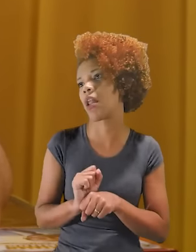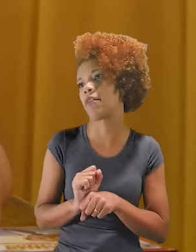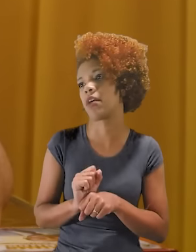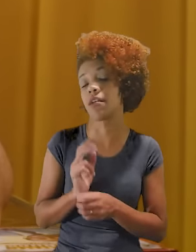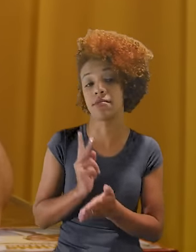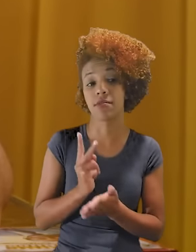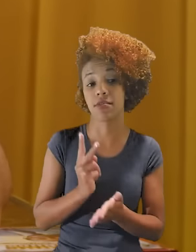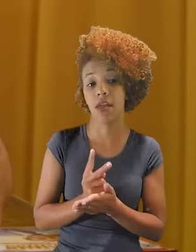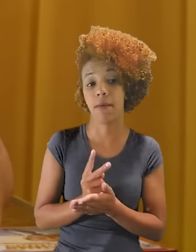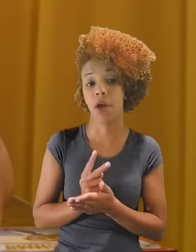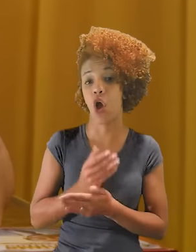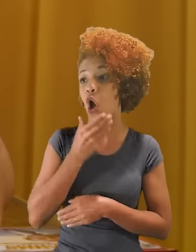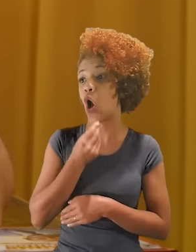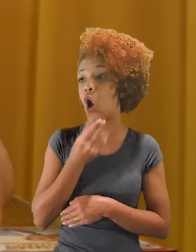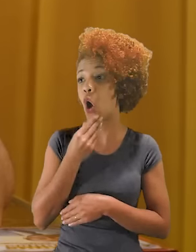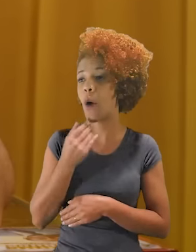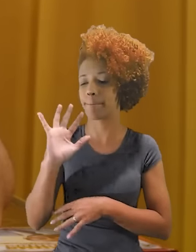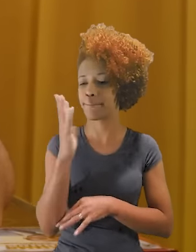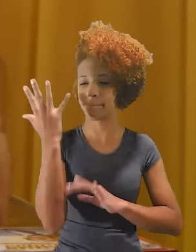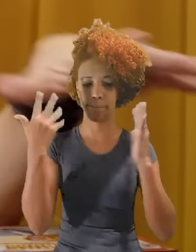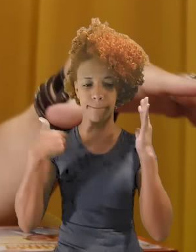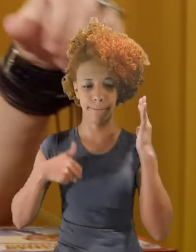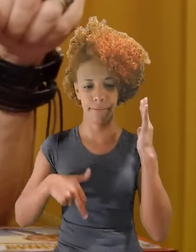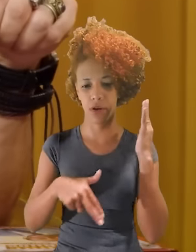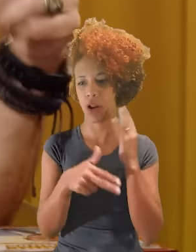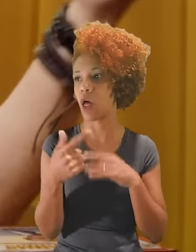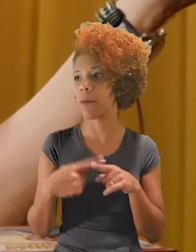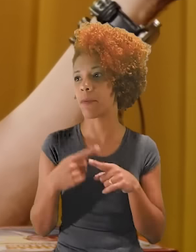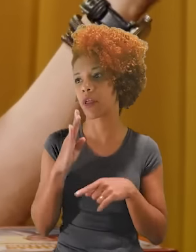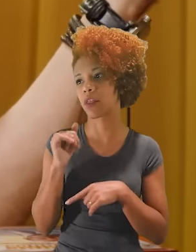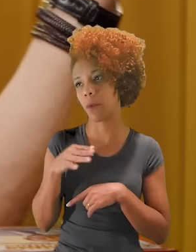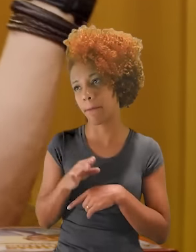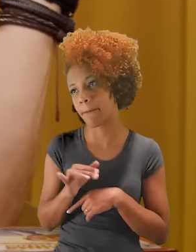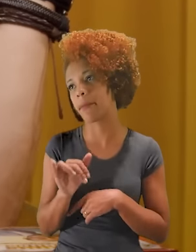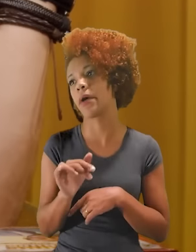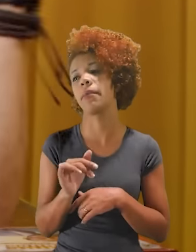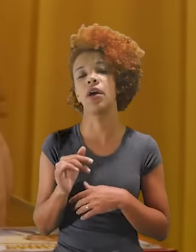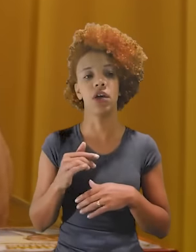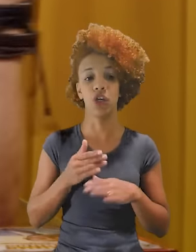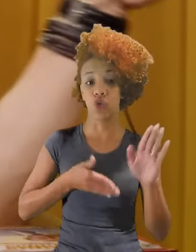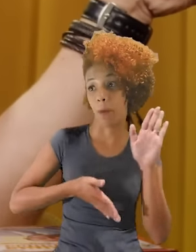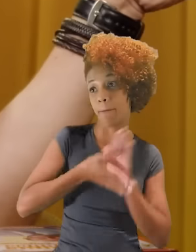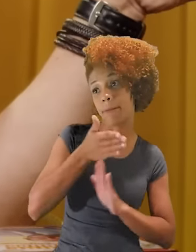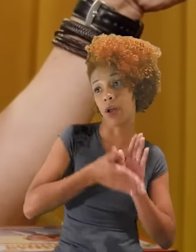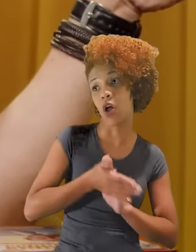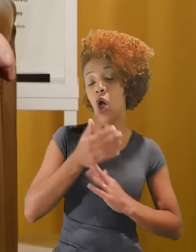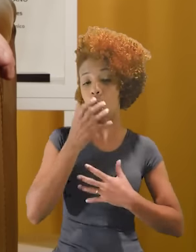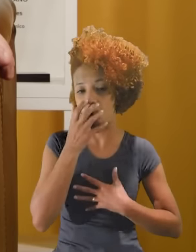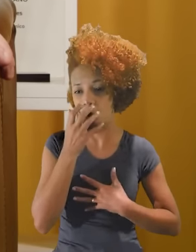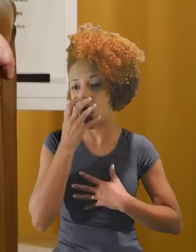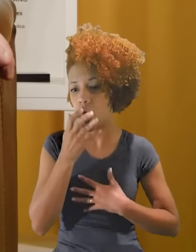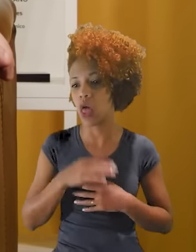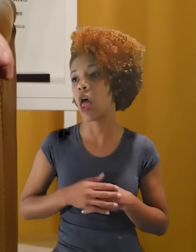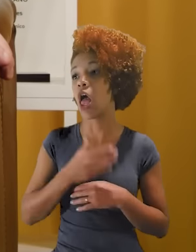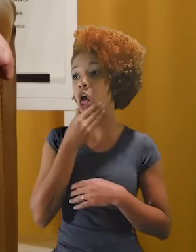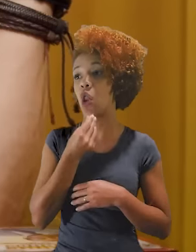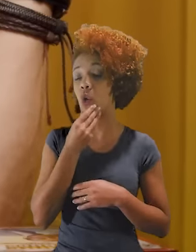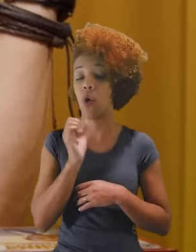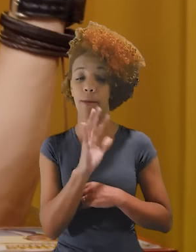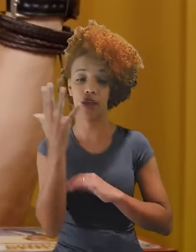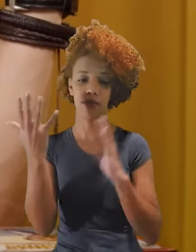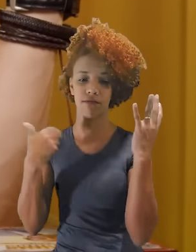tipo, homens na floresta. Era uma deixa dos caras, porque no Bambi tem, né? Homens na floresta e os bichinhos... Ah, e aí o Disney era o homem